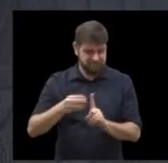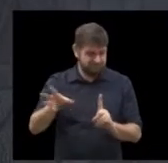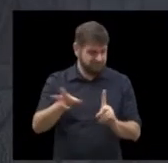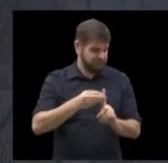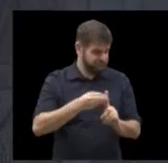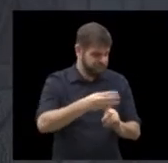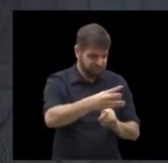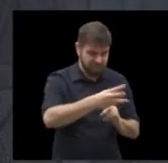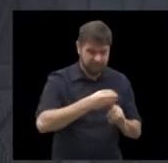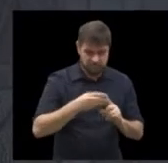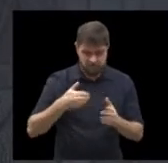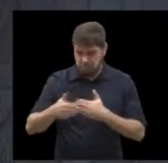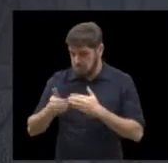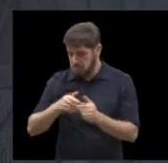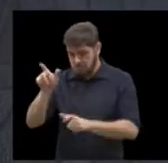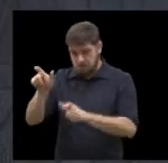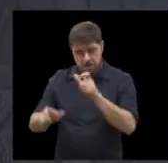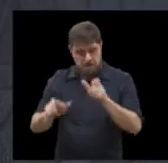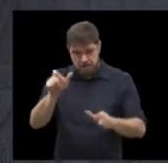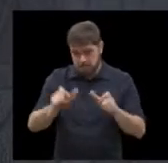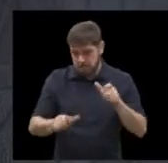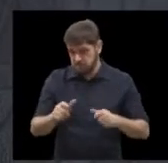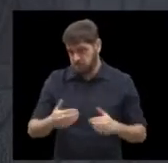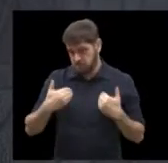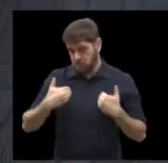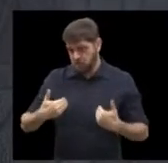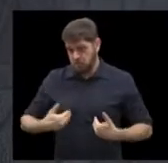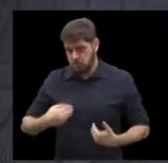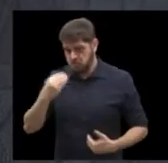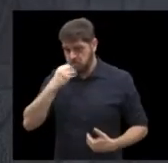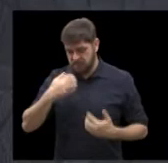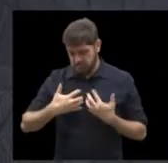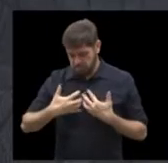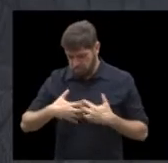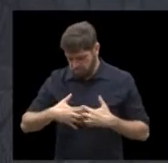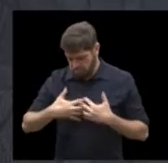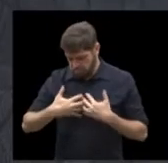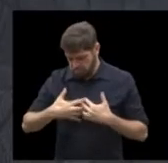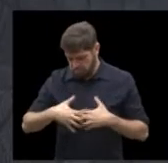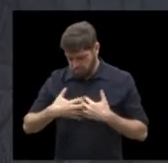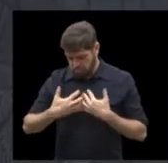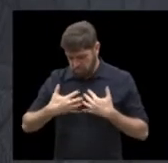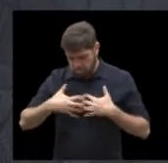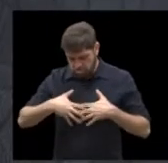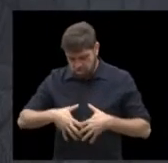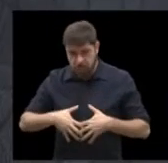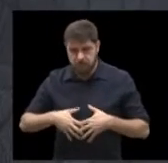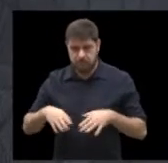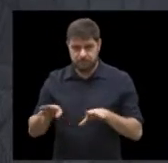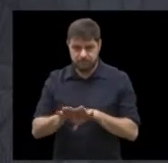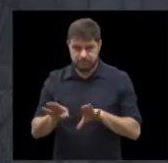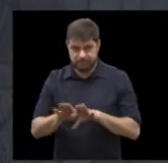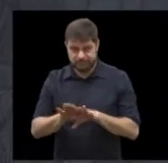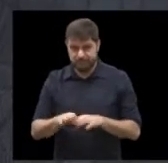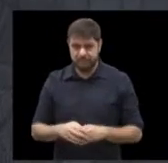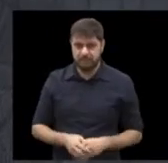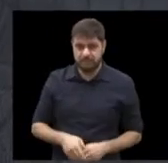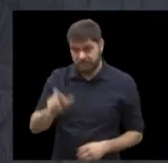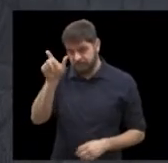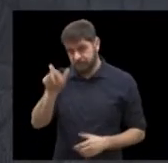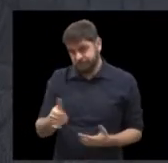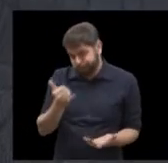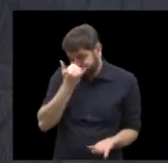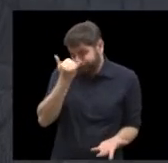como nós falamos, né? Por baixa imunidade, por azar no meio